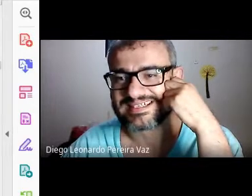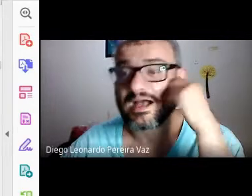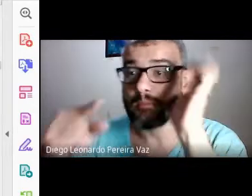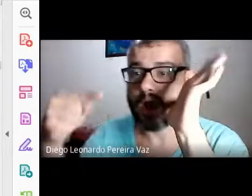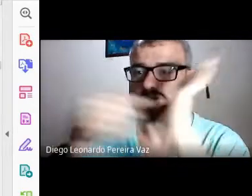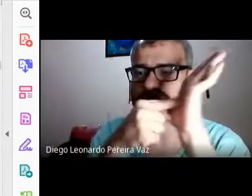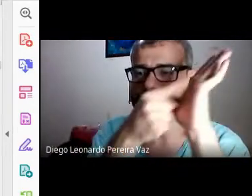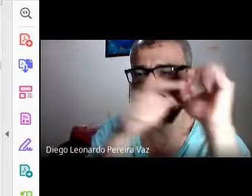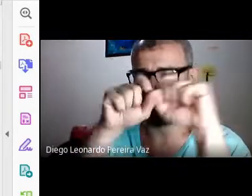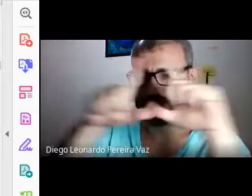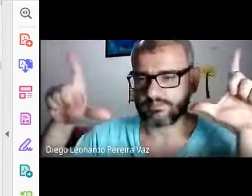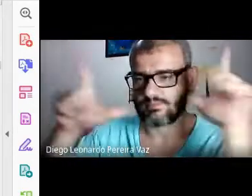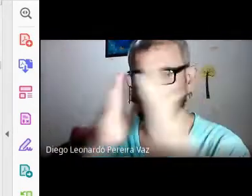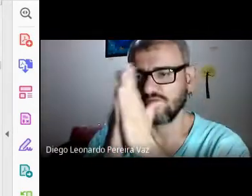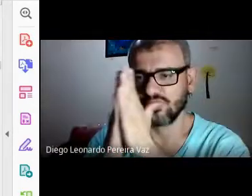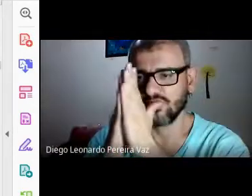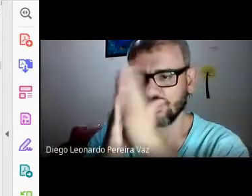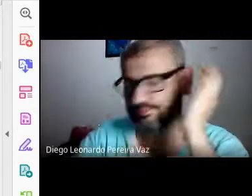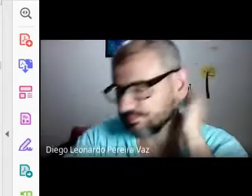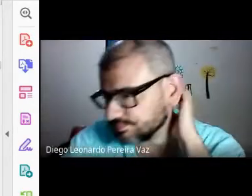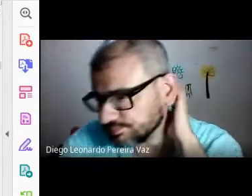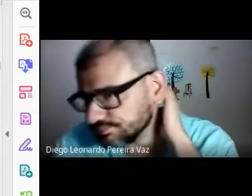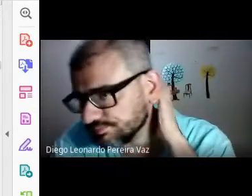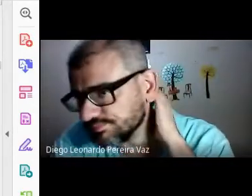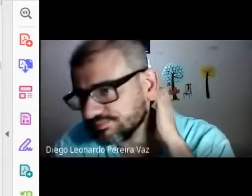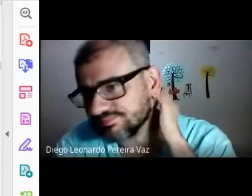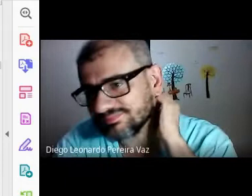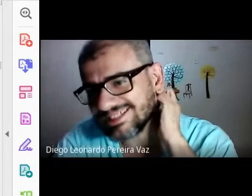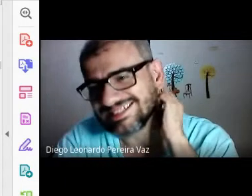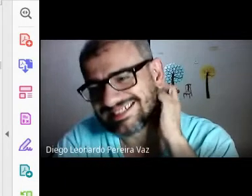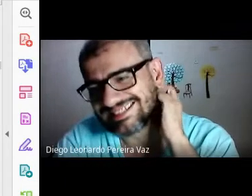É, pode fechar, por favor.